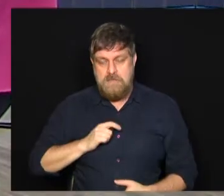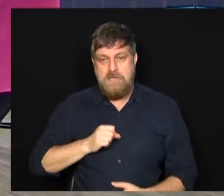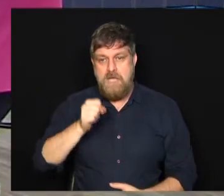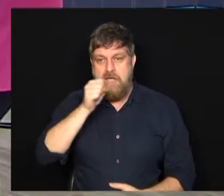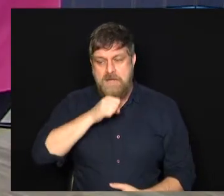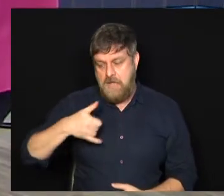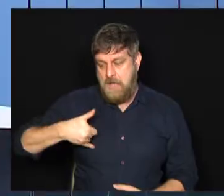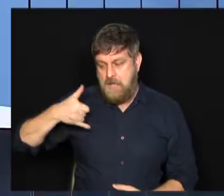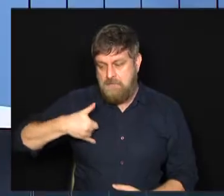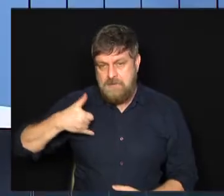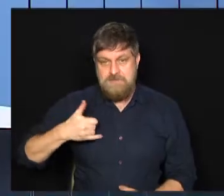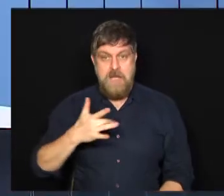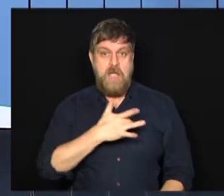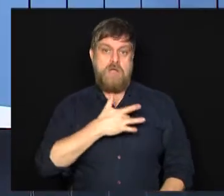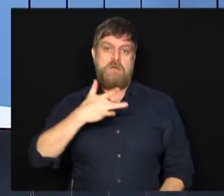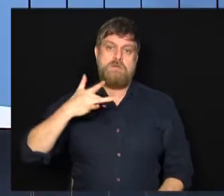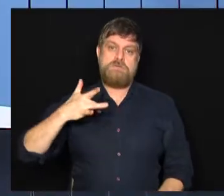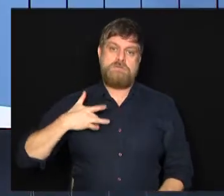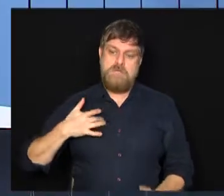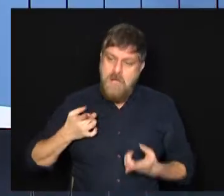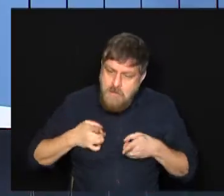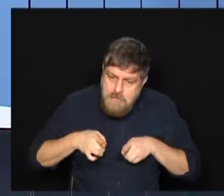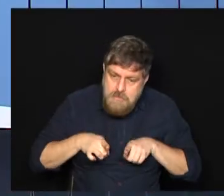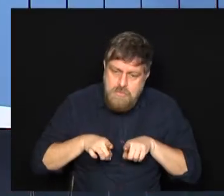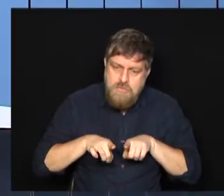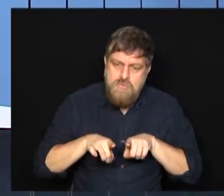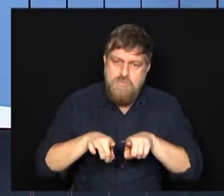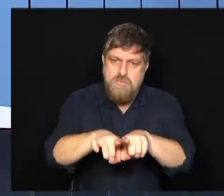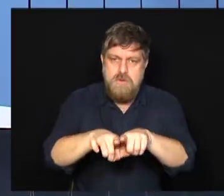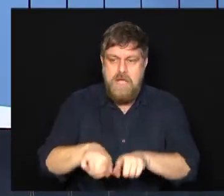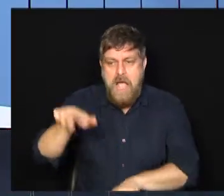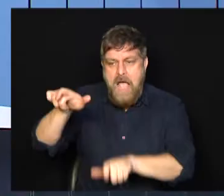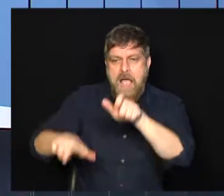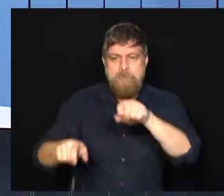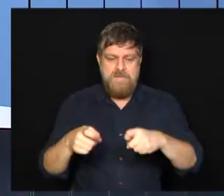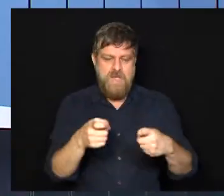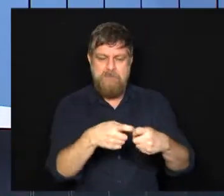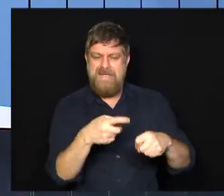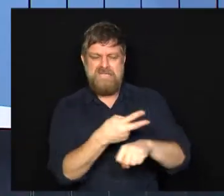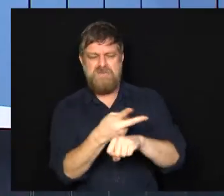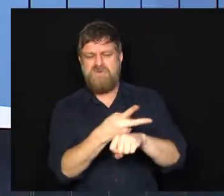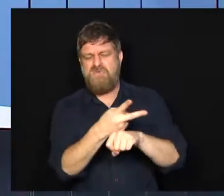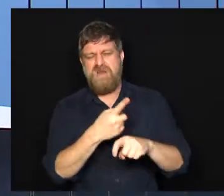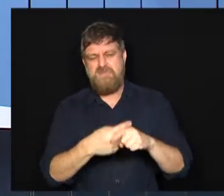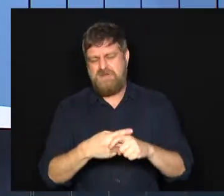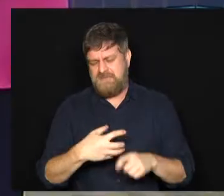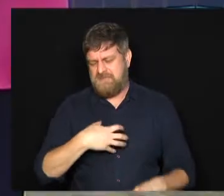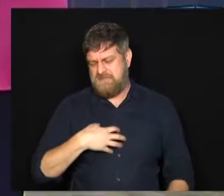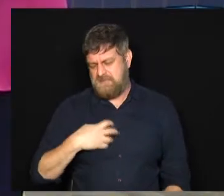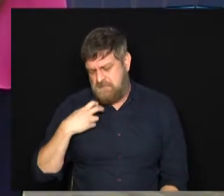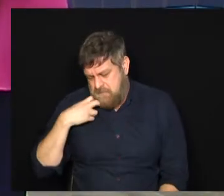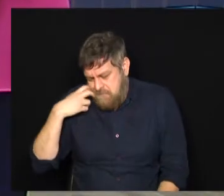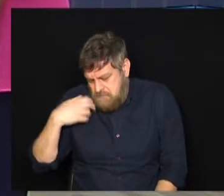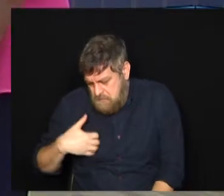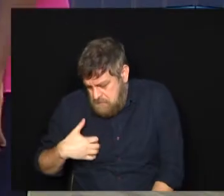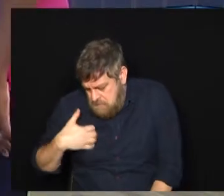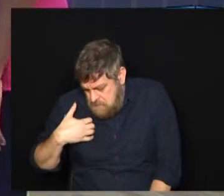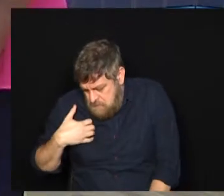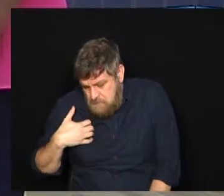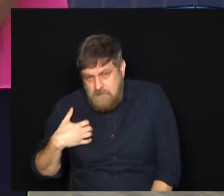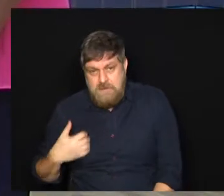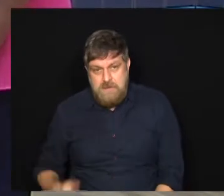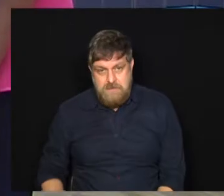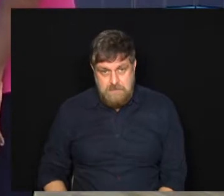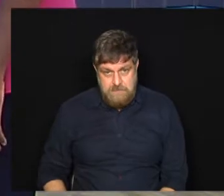envelhecer de uma forma mais saudável possível, né, doutor? E muita gente não procura o médico até por vergonha. Isso acontece mesmo?